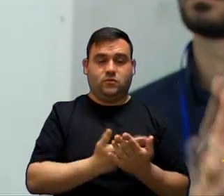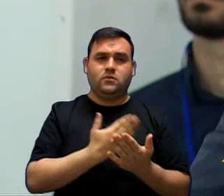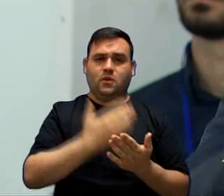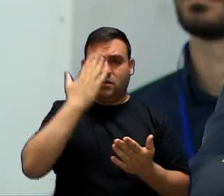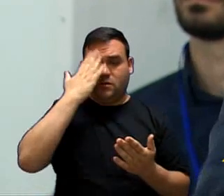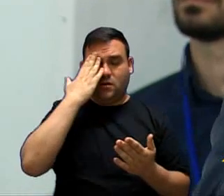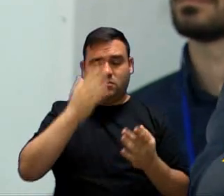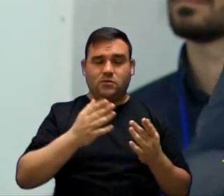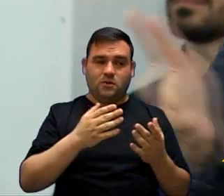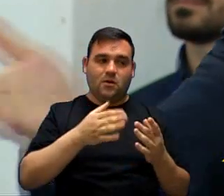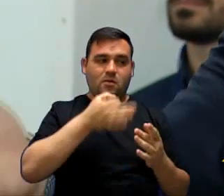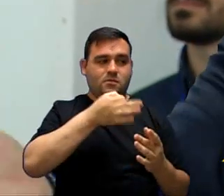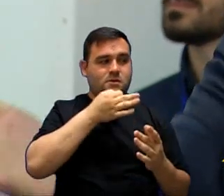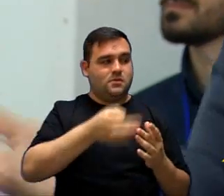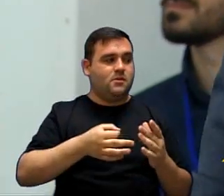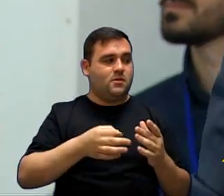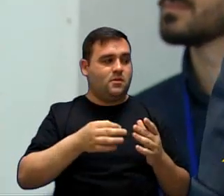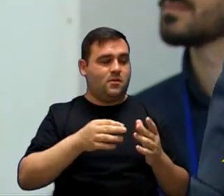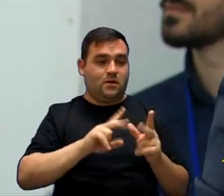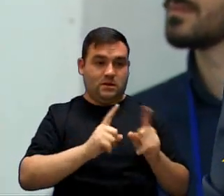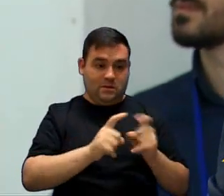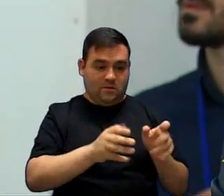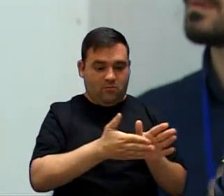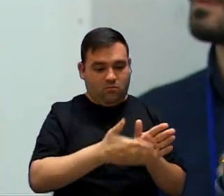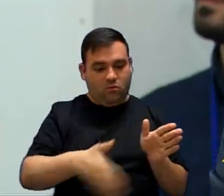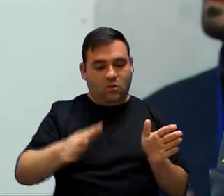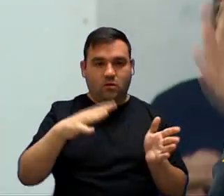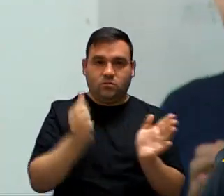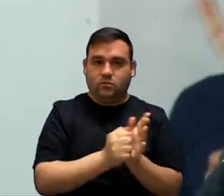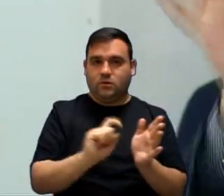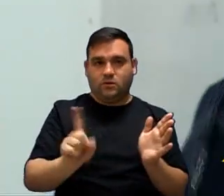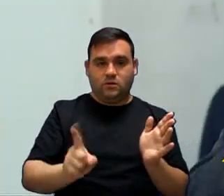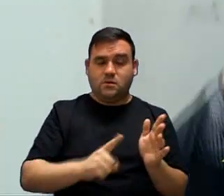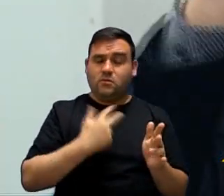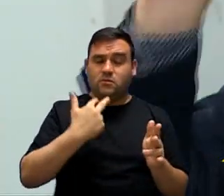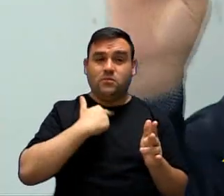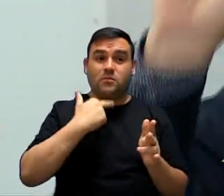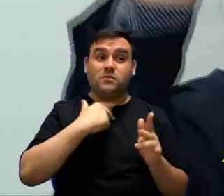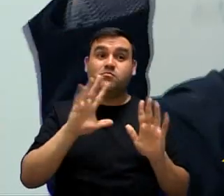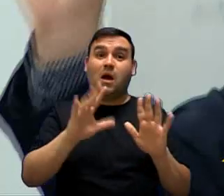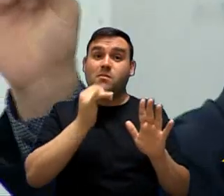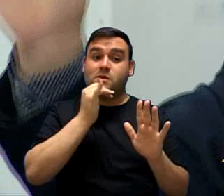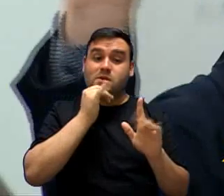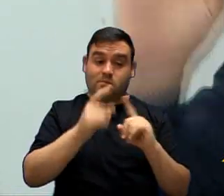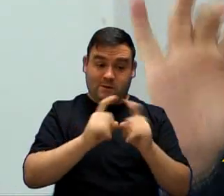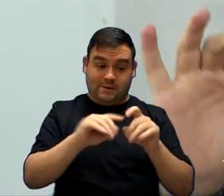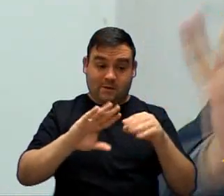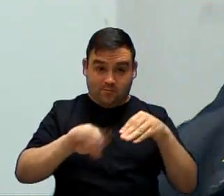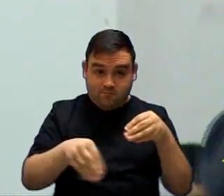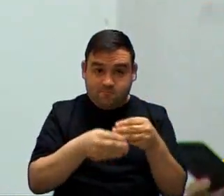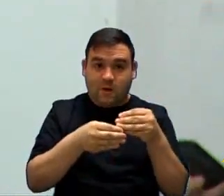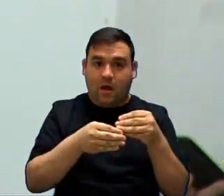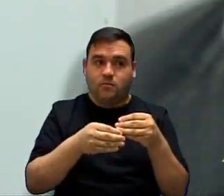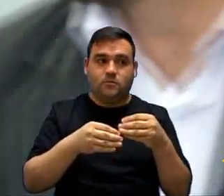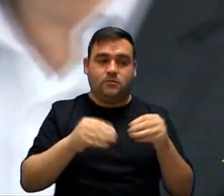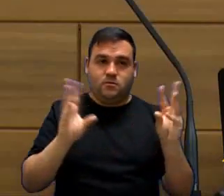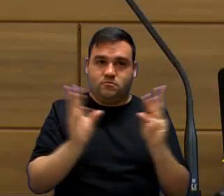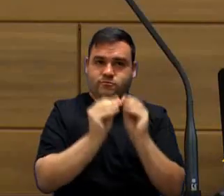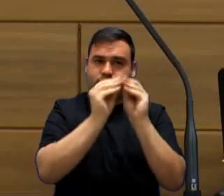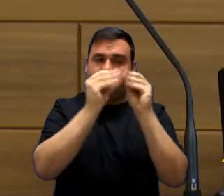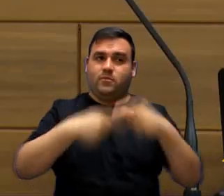que não é para ficar dando parecer durante sessão ordinária aqui. E sessão extraordinária, sim, tem que